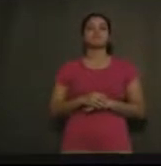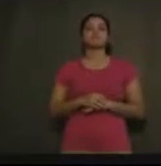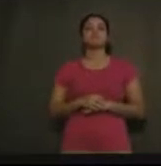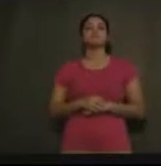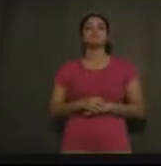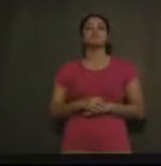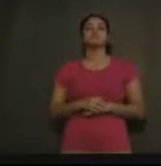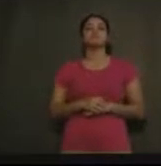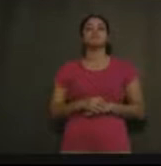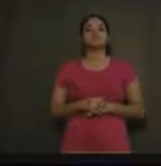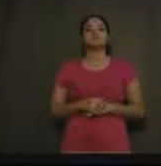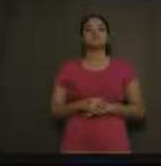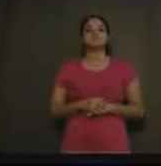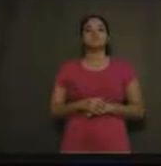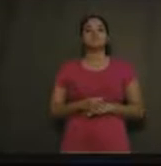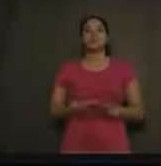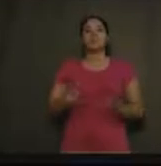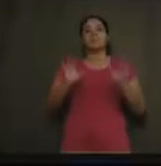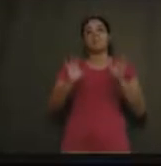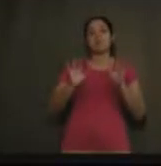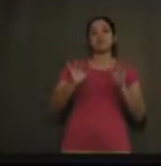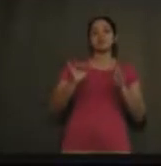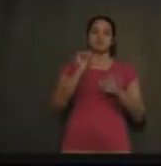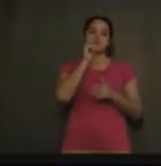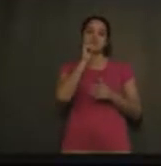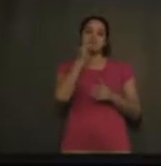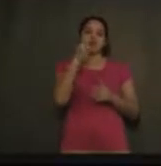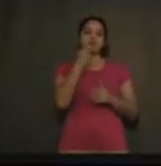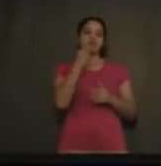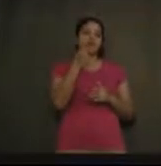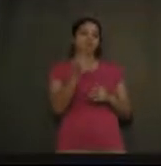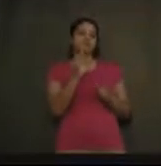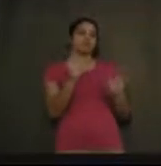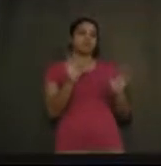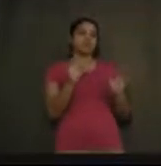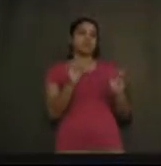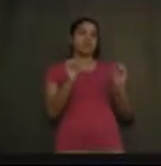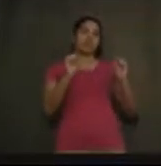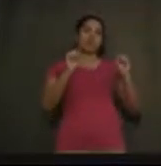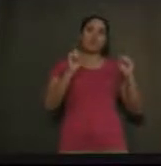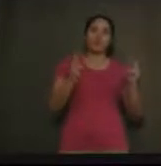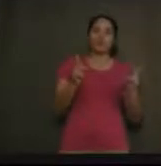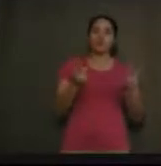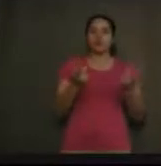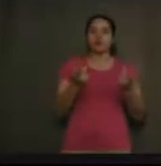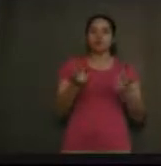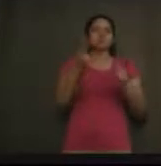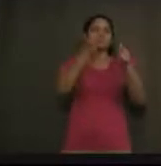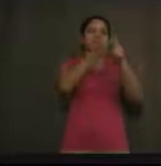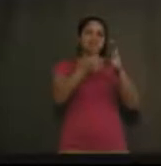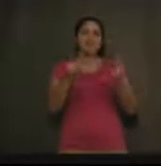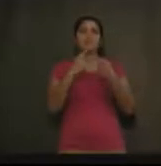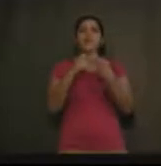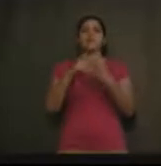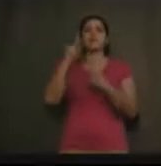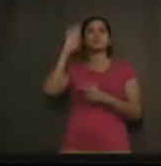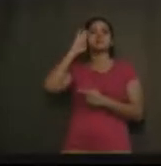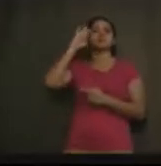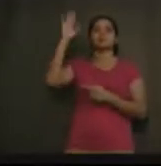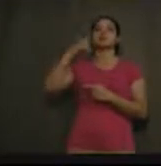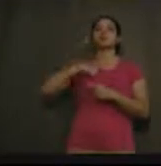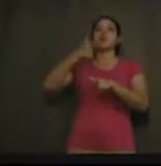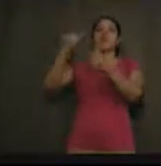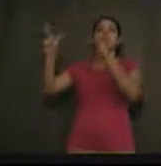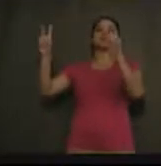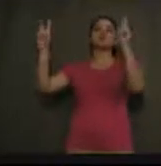de ficar se lamentando. Para ele era uma questão de sobrevivência política e da reputação